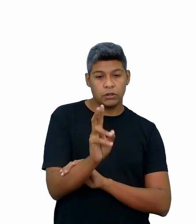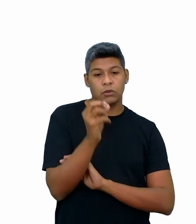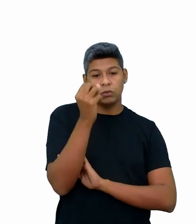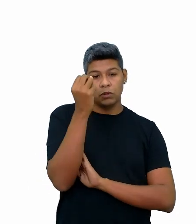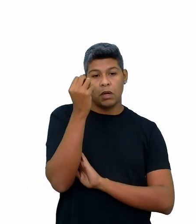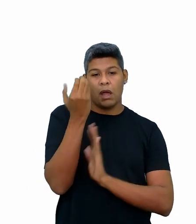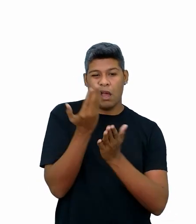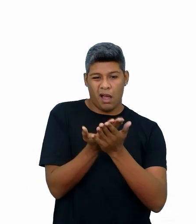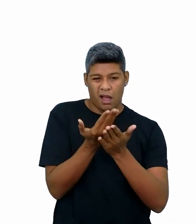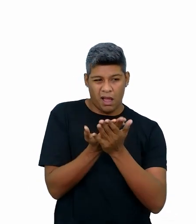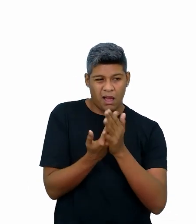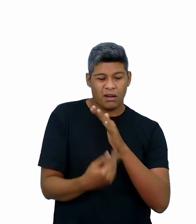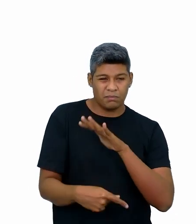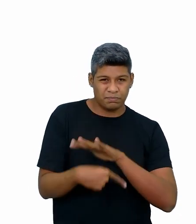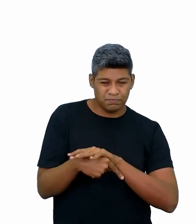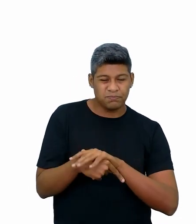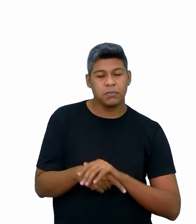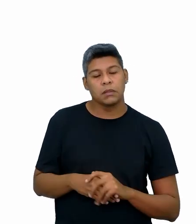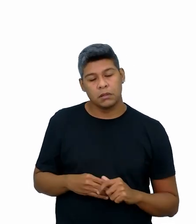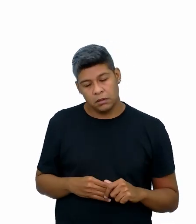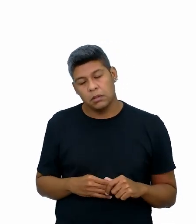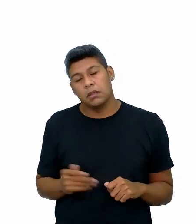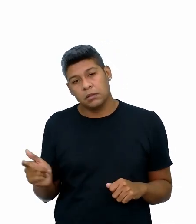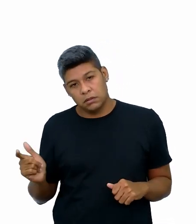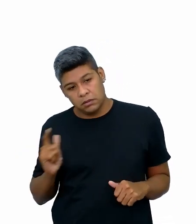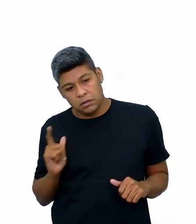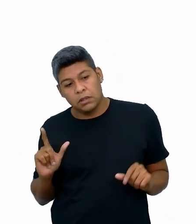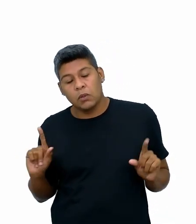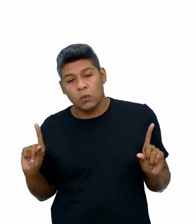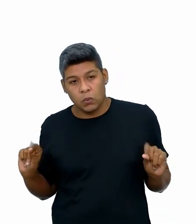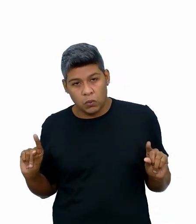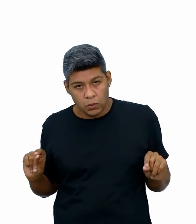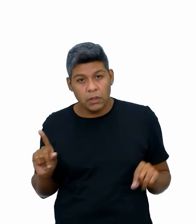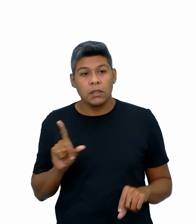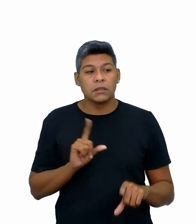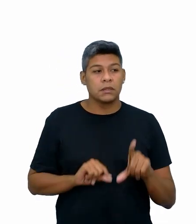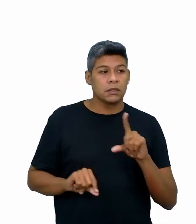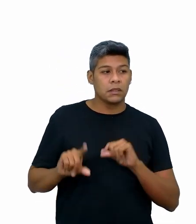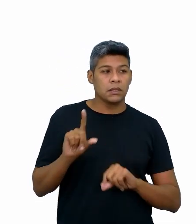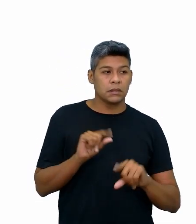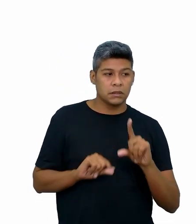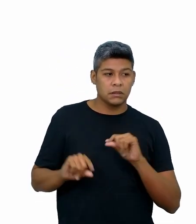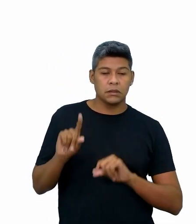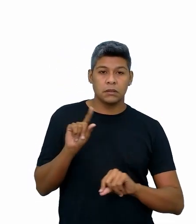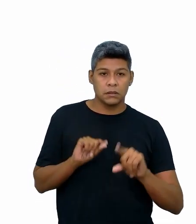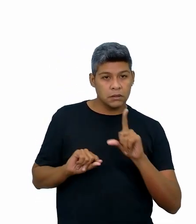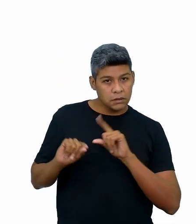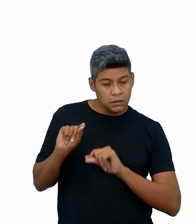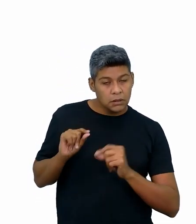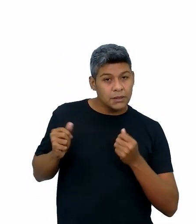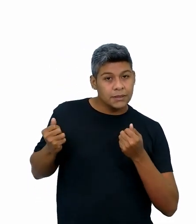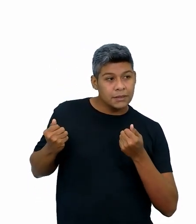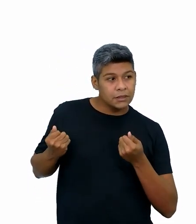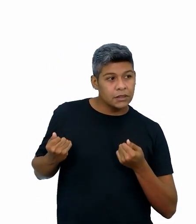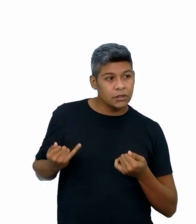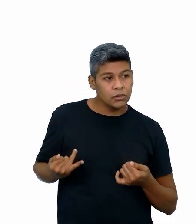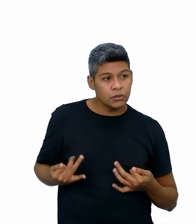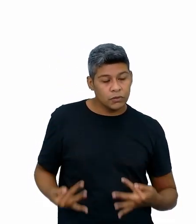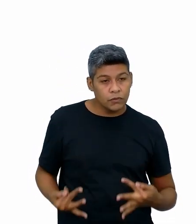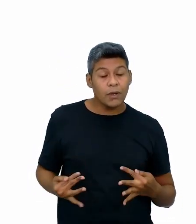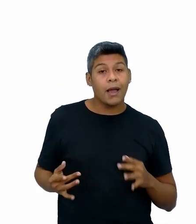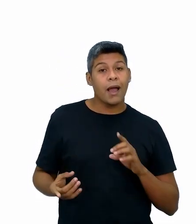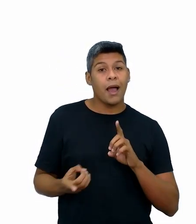que trabalham simultaneamente, tá? E seria, então, aí a seleção de se justificar por